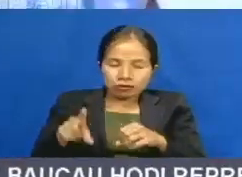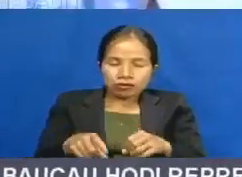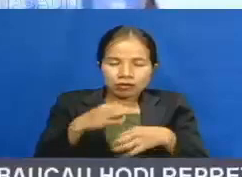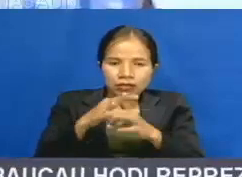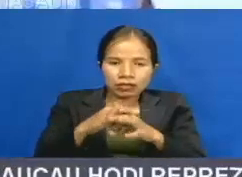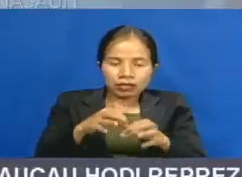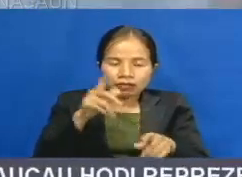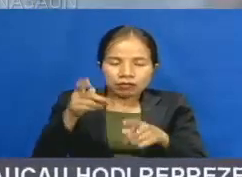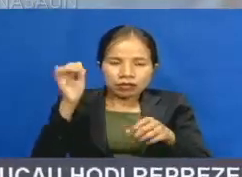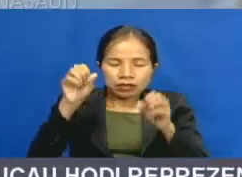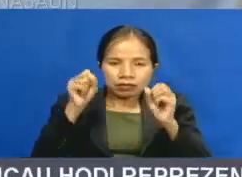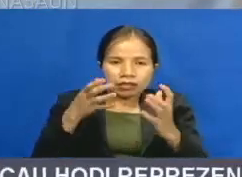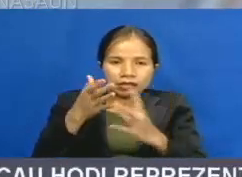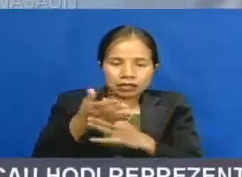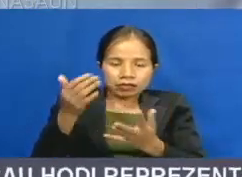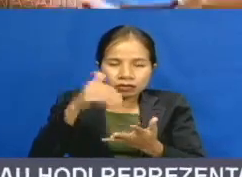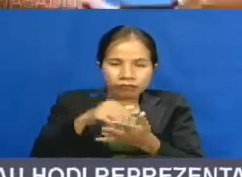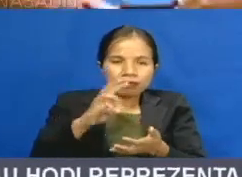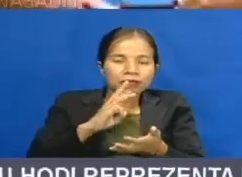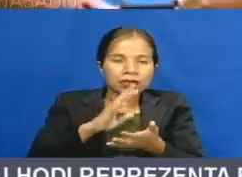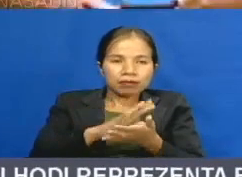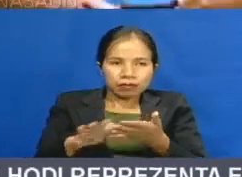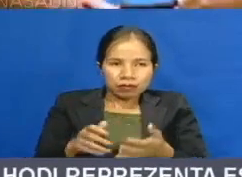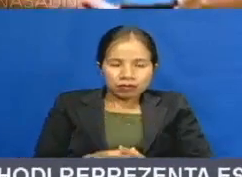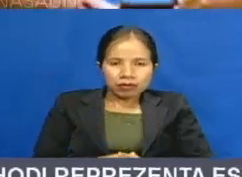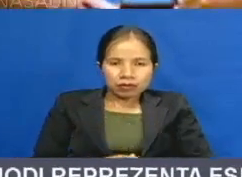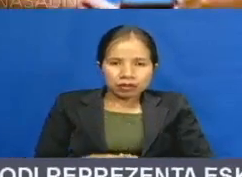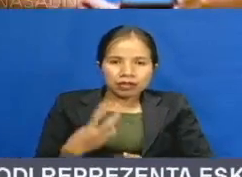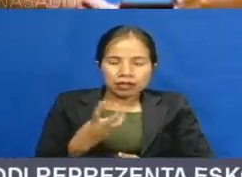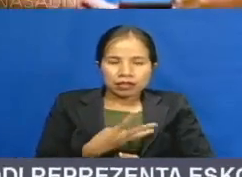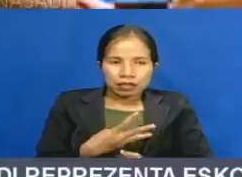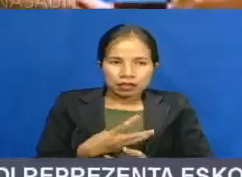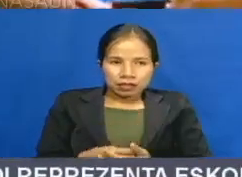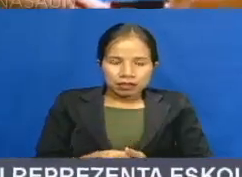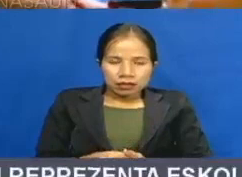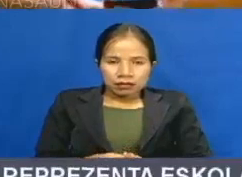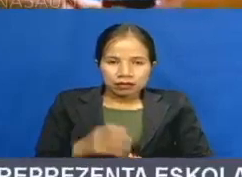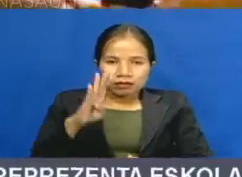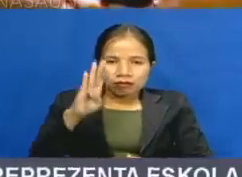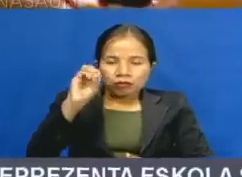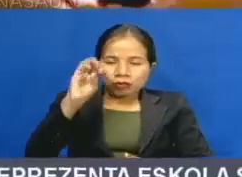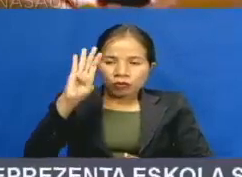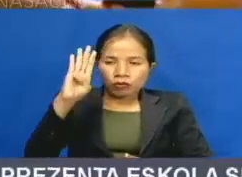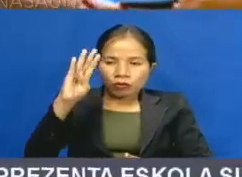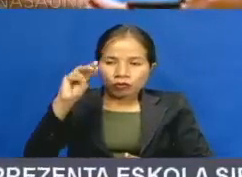Sira BLAC, Sujicas, fale Bemos. Então, é terra, né? Ida. Ruane